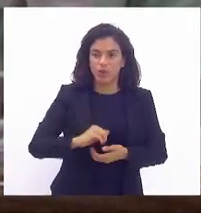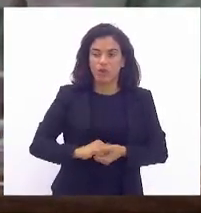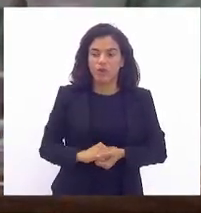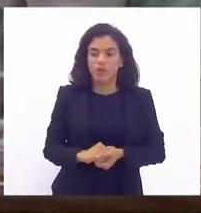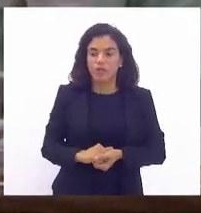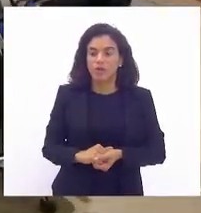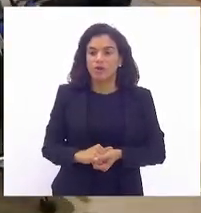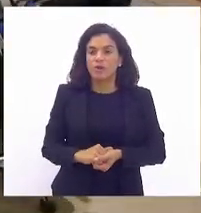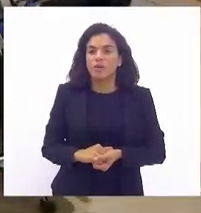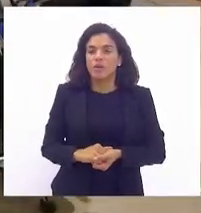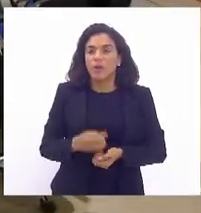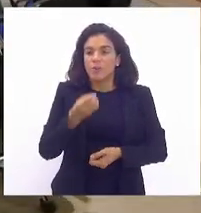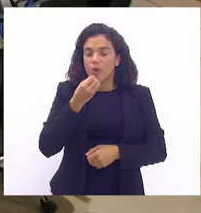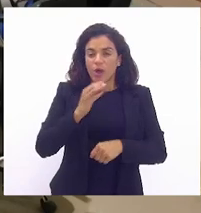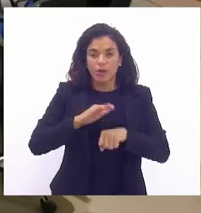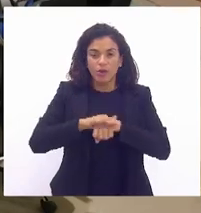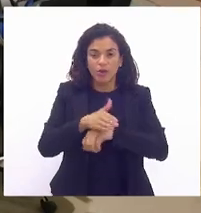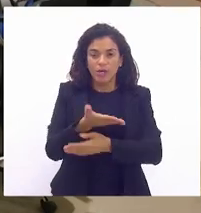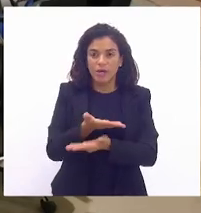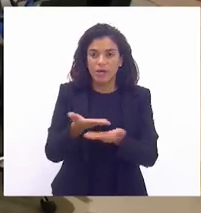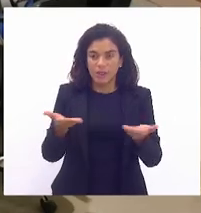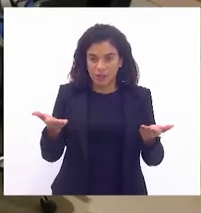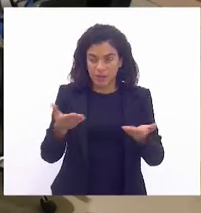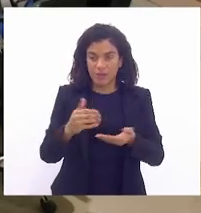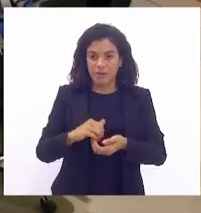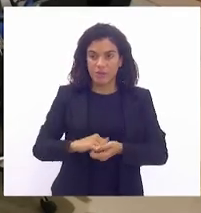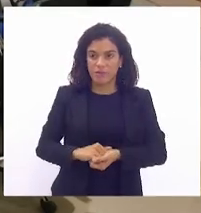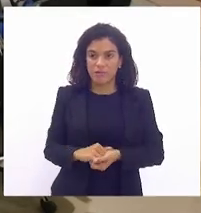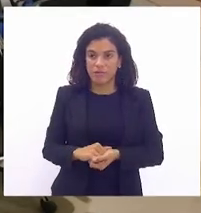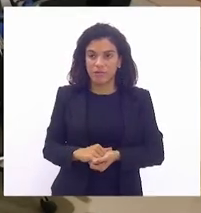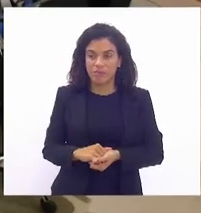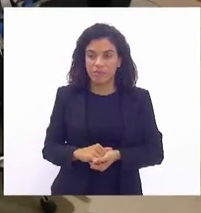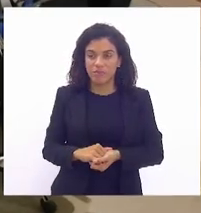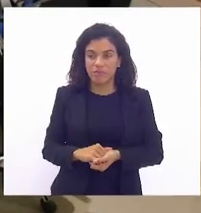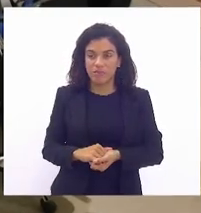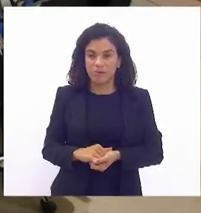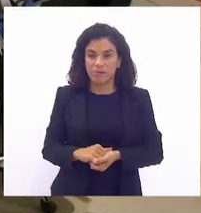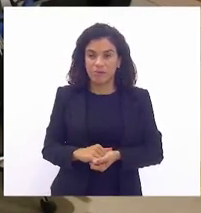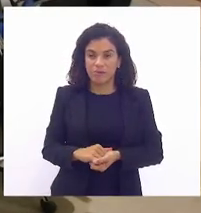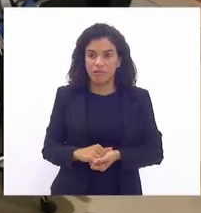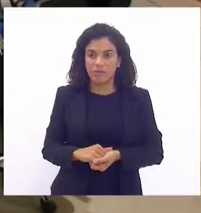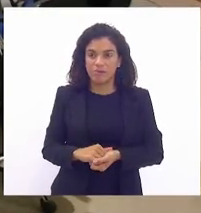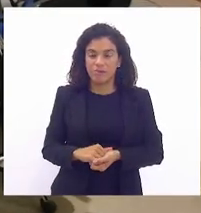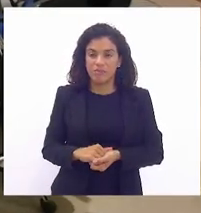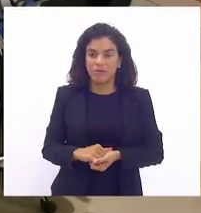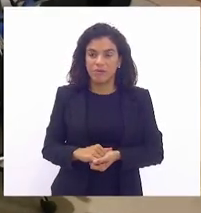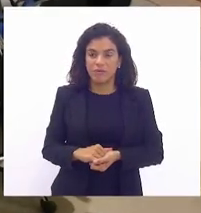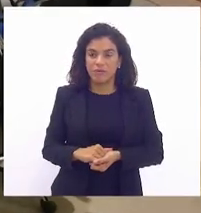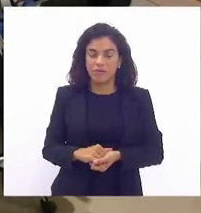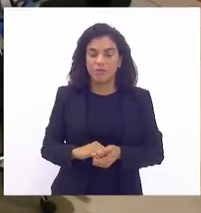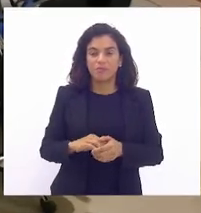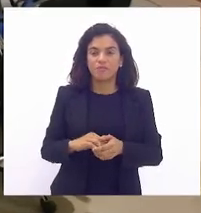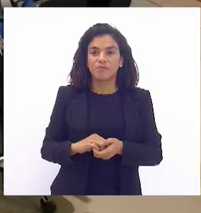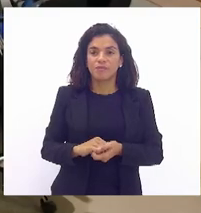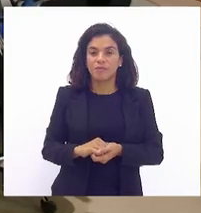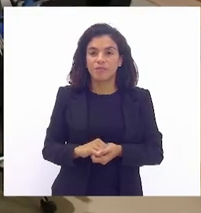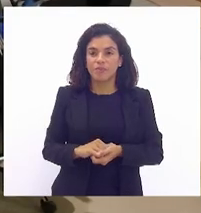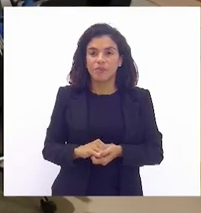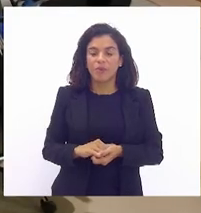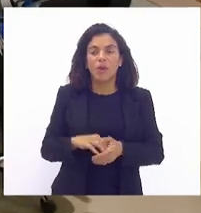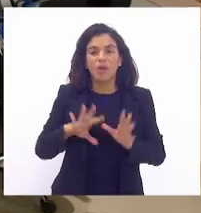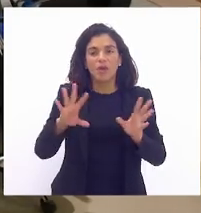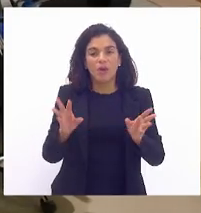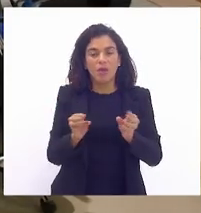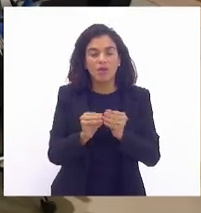Boa noite a todos. Gustavo. Gustavo. A minha letra recuperou. Mas, primeiramente, eu queria fazer